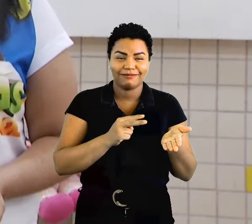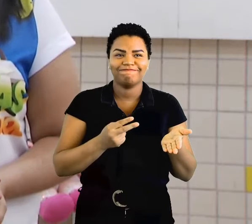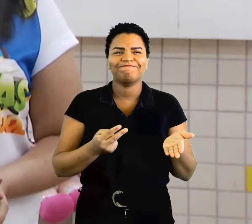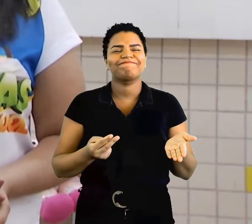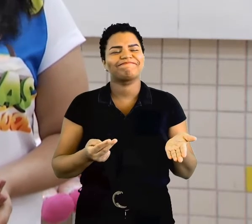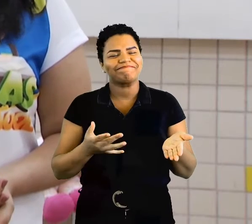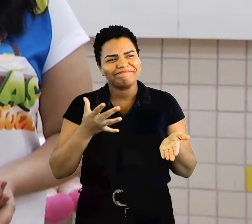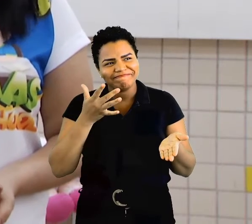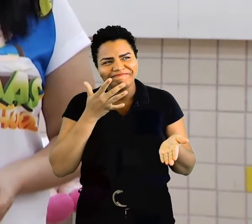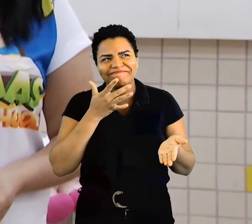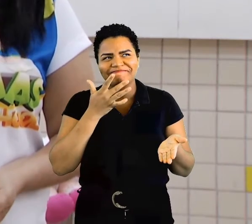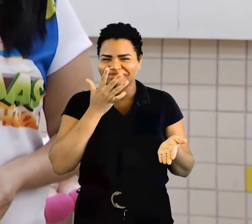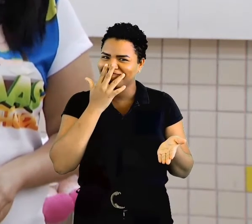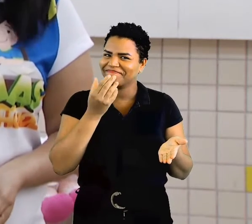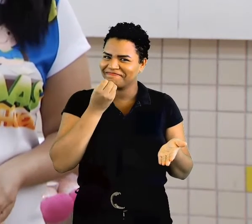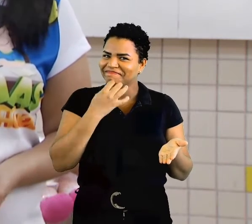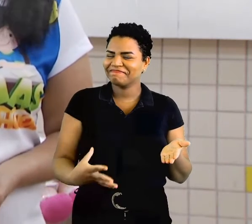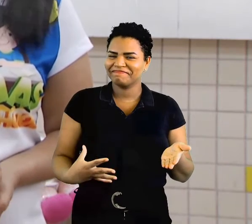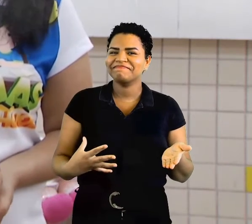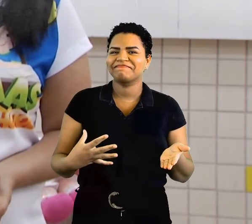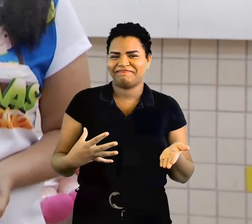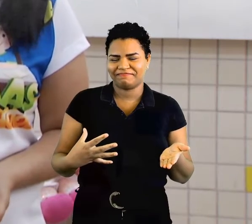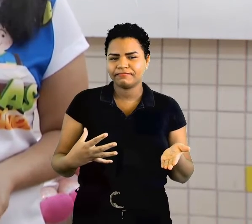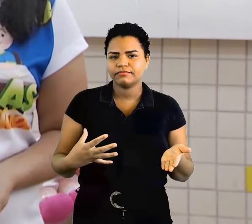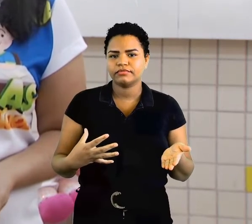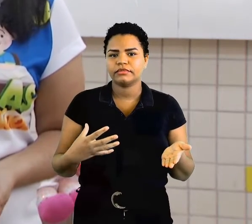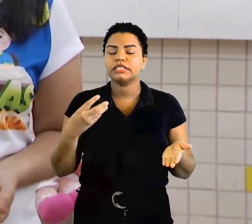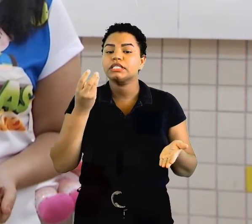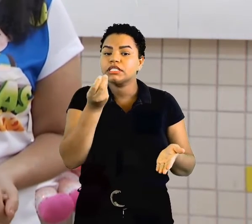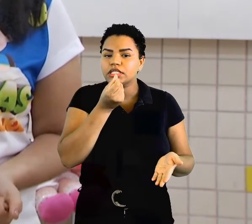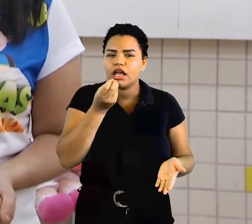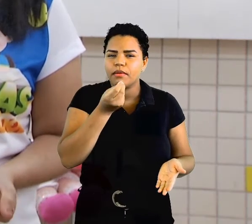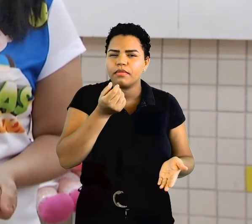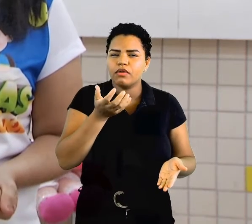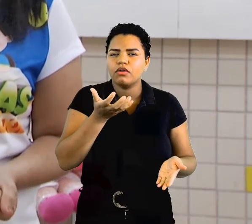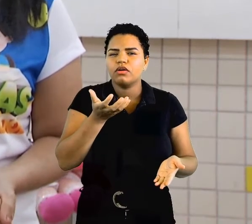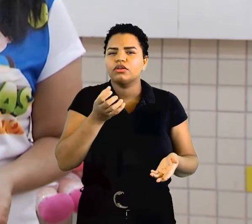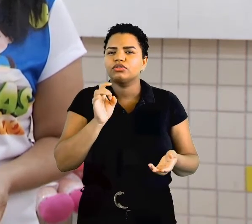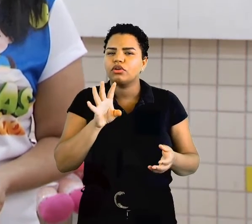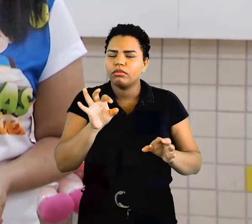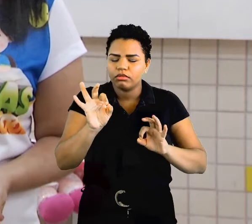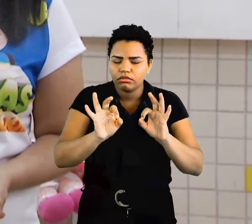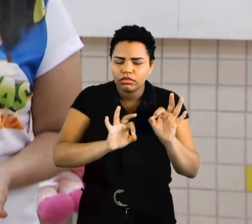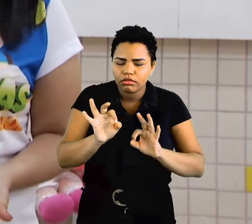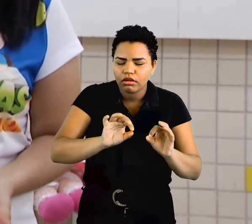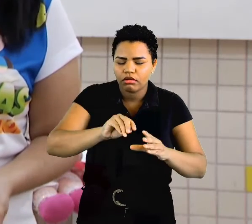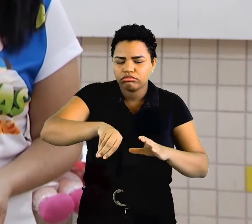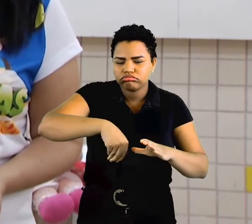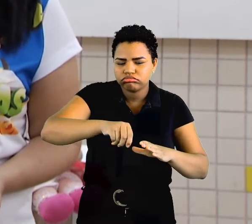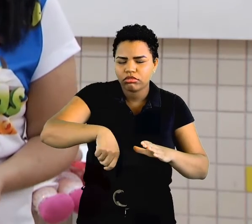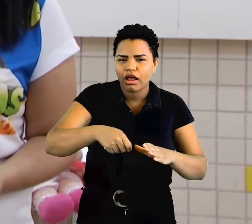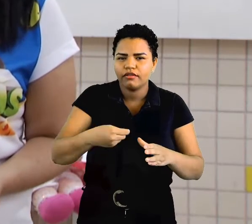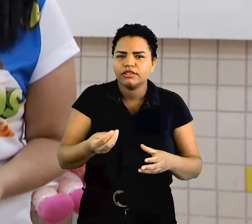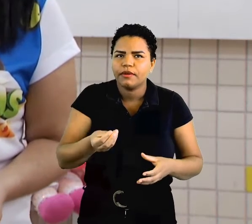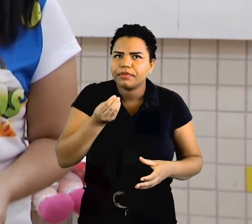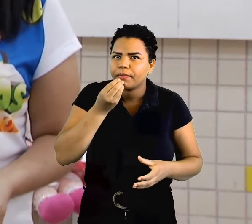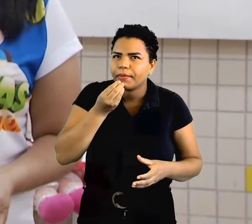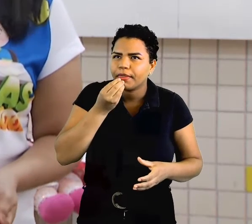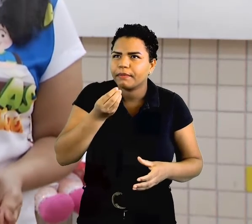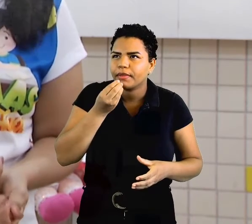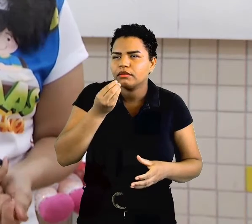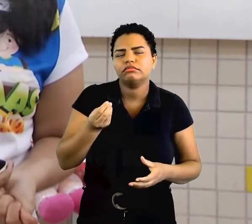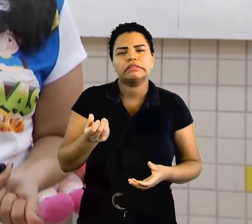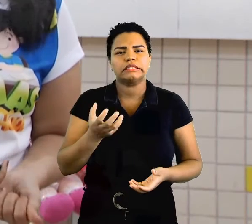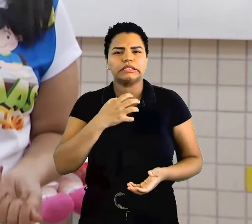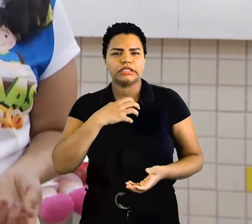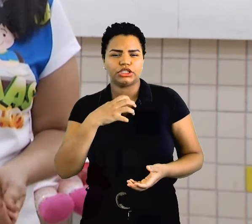bom. Pelo sabor, só se preparar, que aí você vai poder sentir aquele gostinho. E lembre do que eu sempre falo,